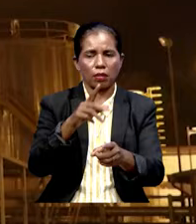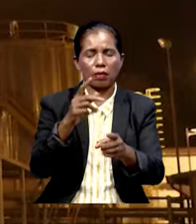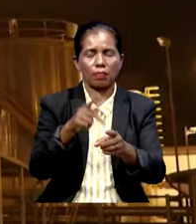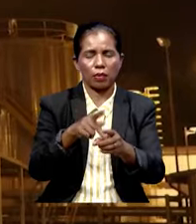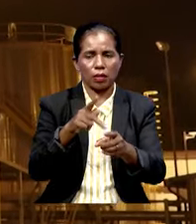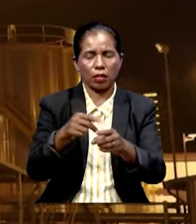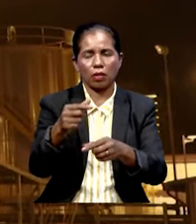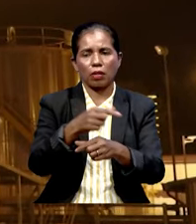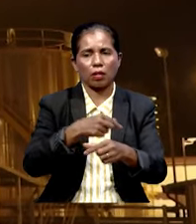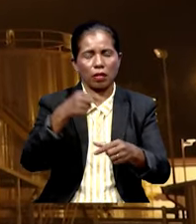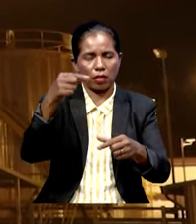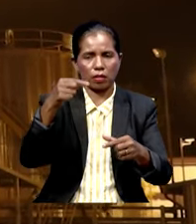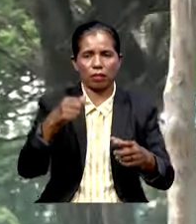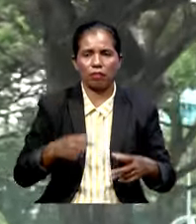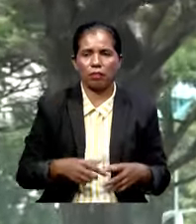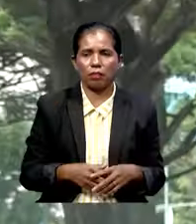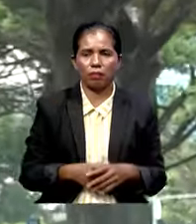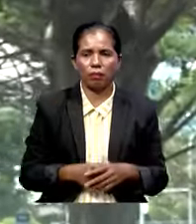no gás.